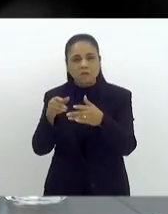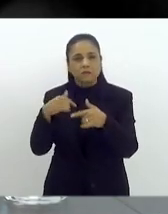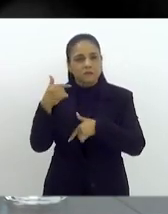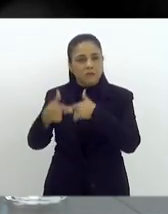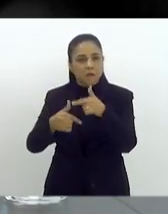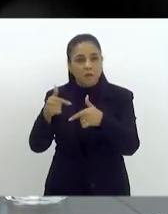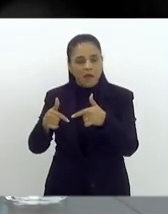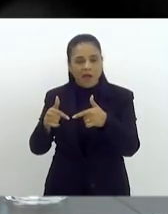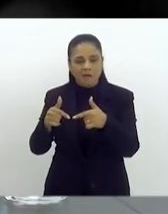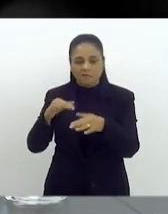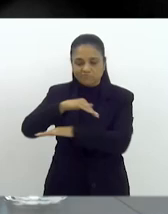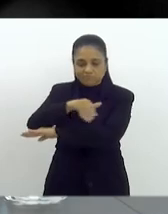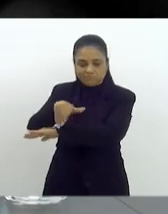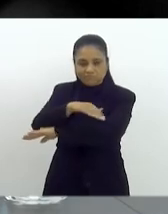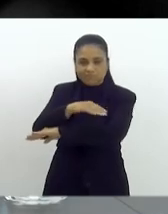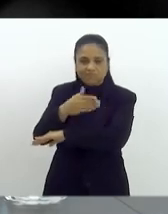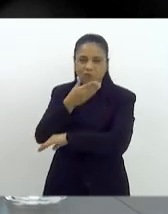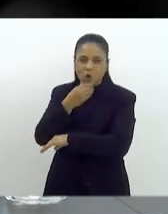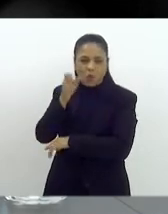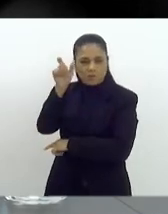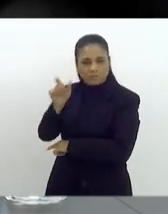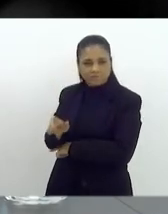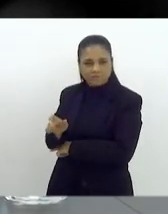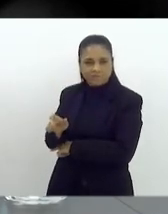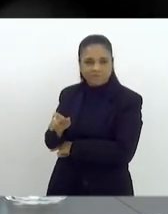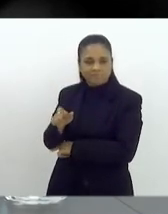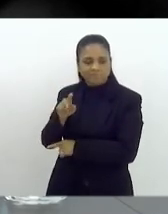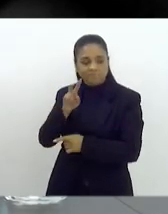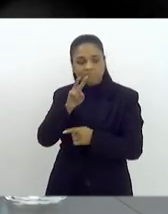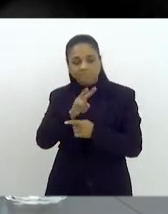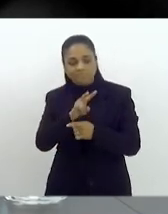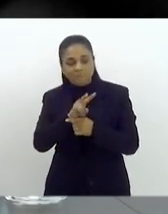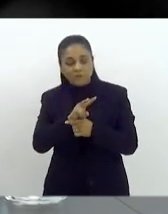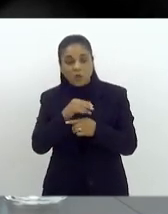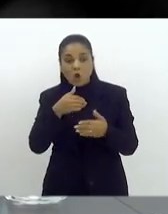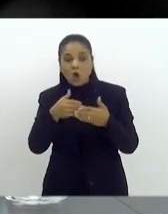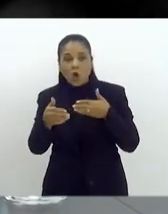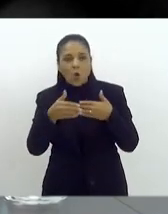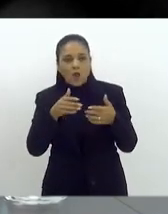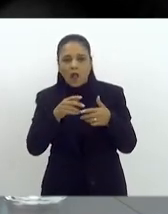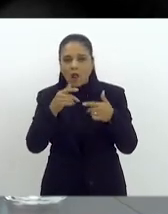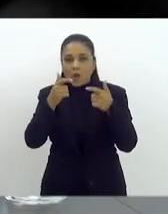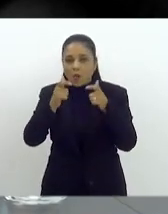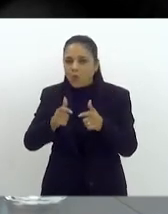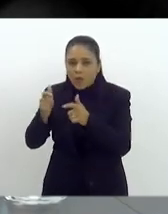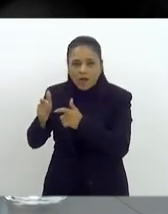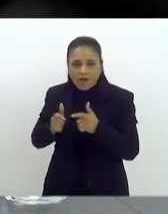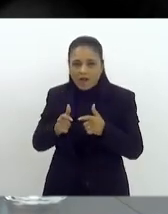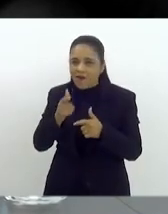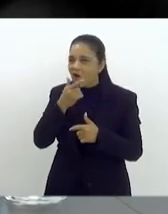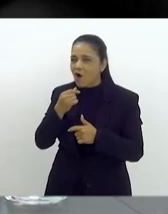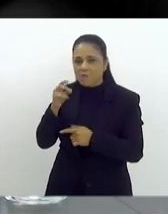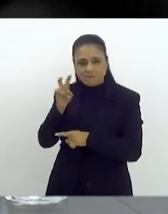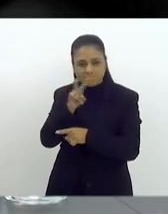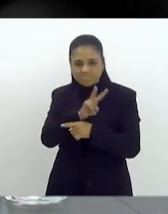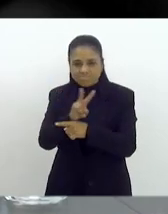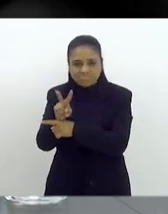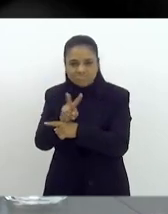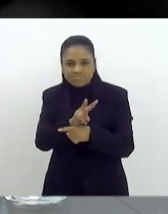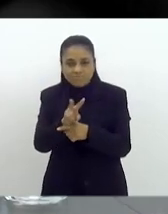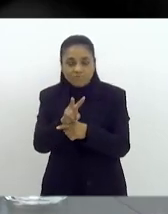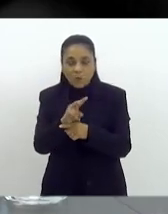como se fosse uma presença né na verdade uma única presença né qualquer lugar que ela olha ele está lá então ela fica de tal monta